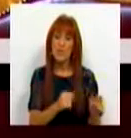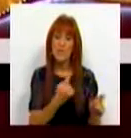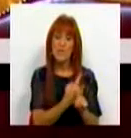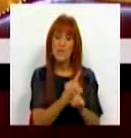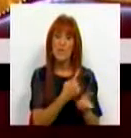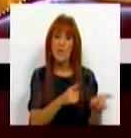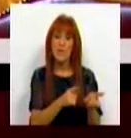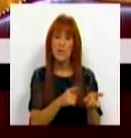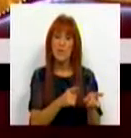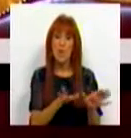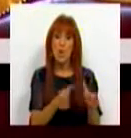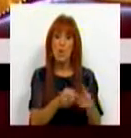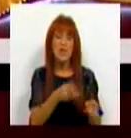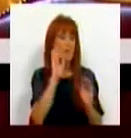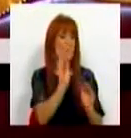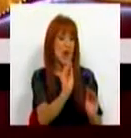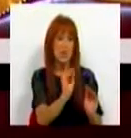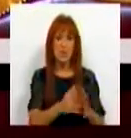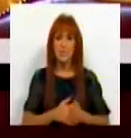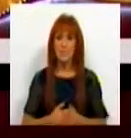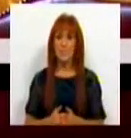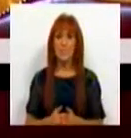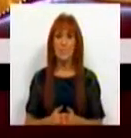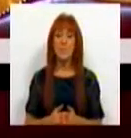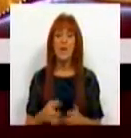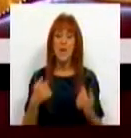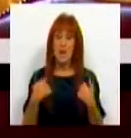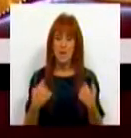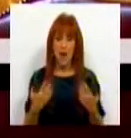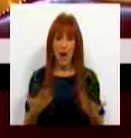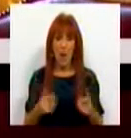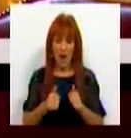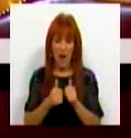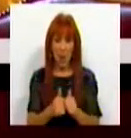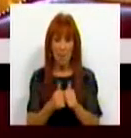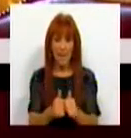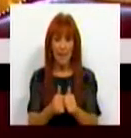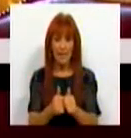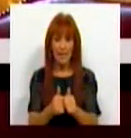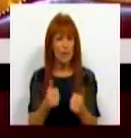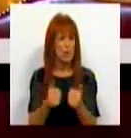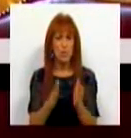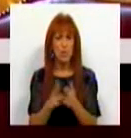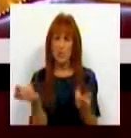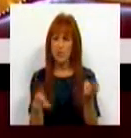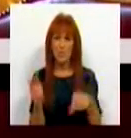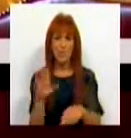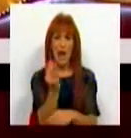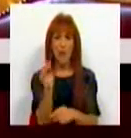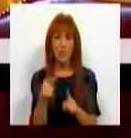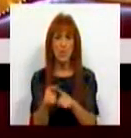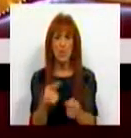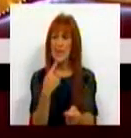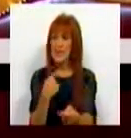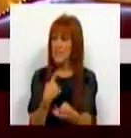respectivos conselhos pedagógicos. Estamos a acompanhar todos os casos de alunos que nos vão